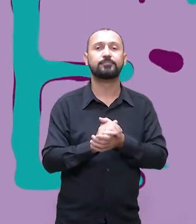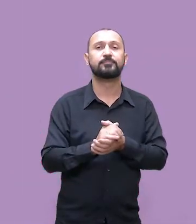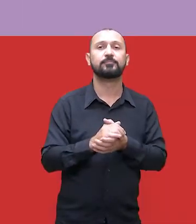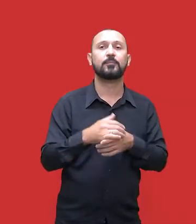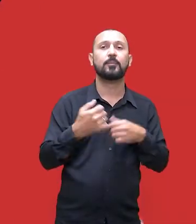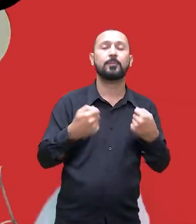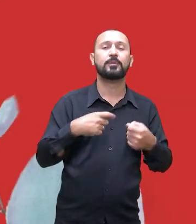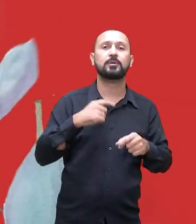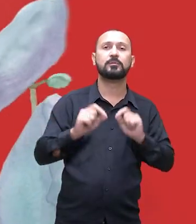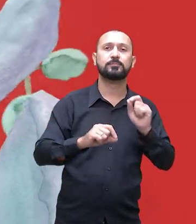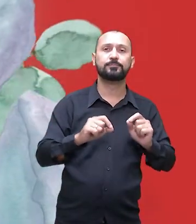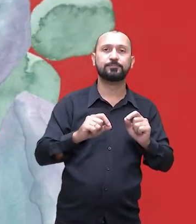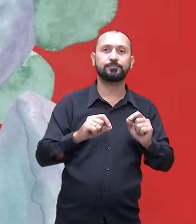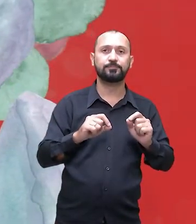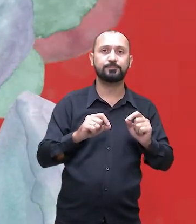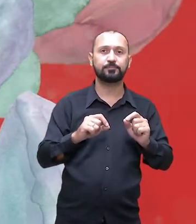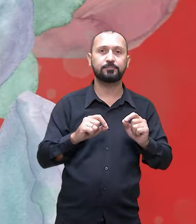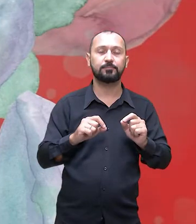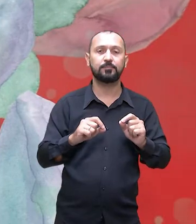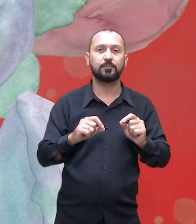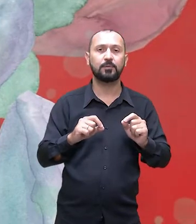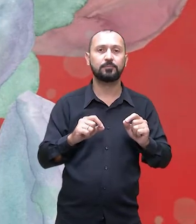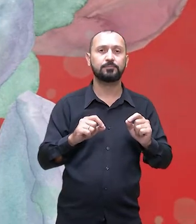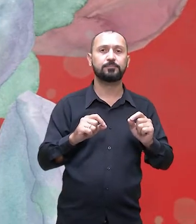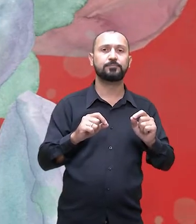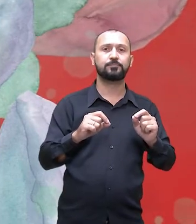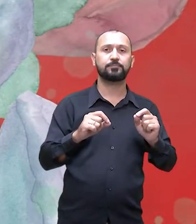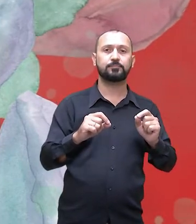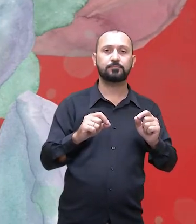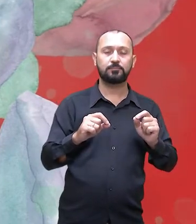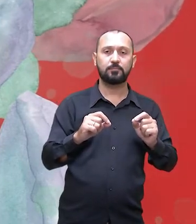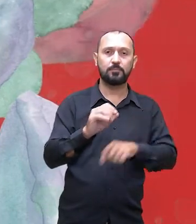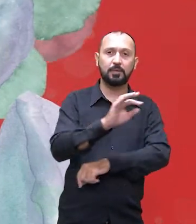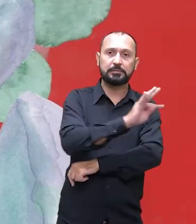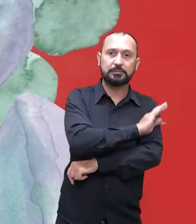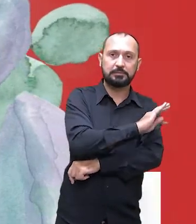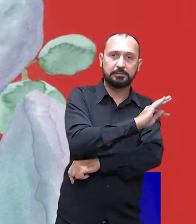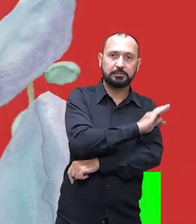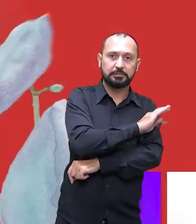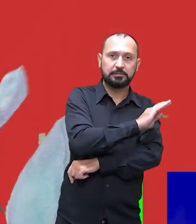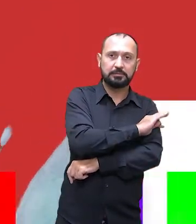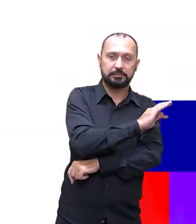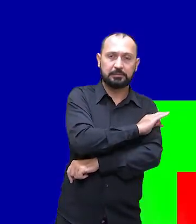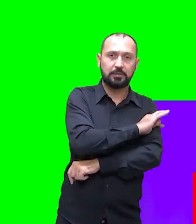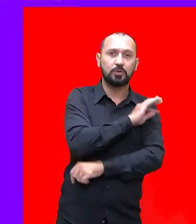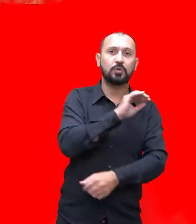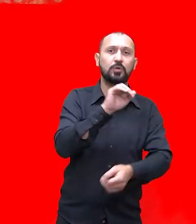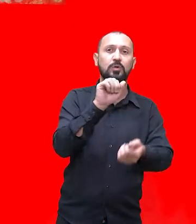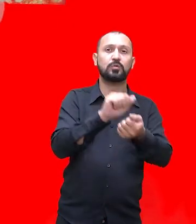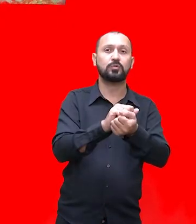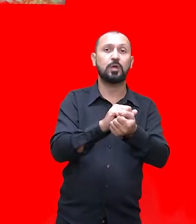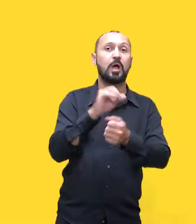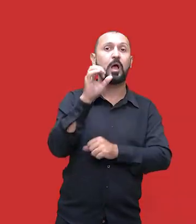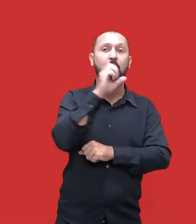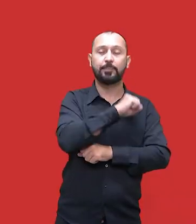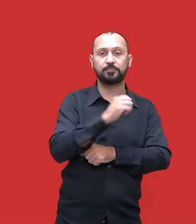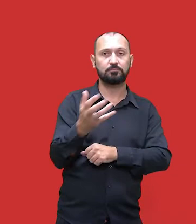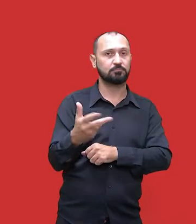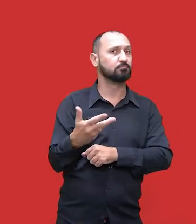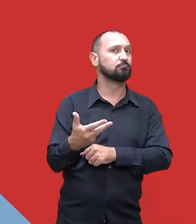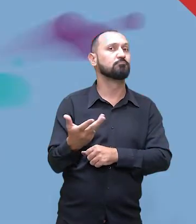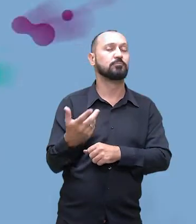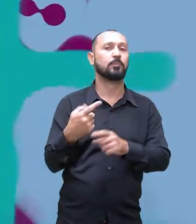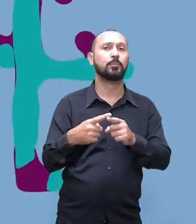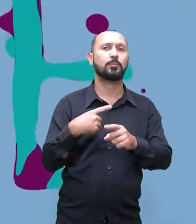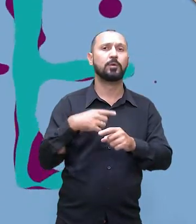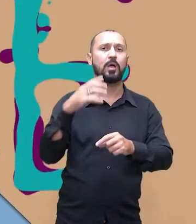tinha que estar ali aprimorando a técnica, e junto dela a rapidez, né?